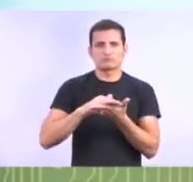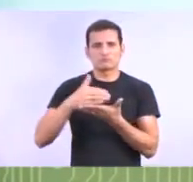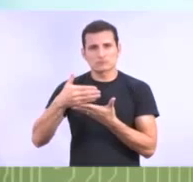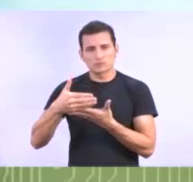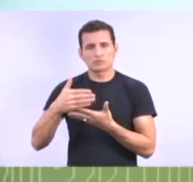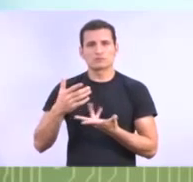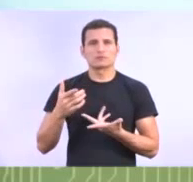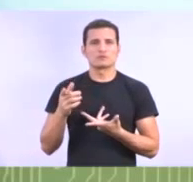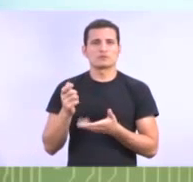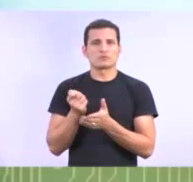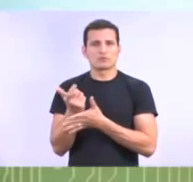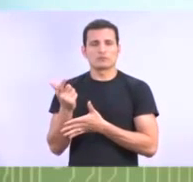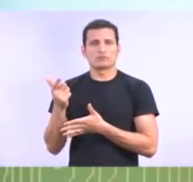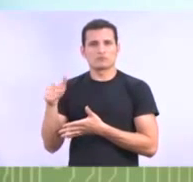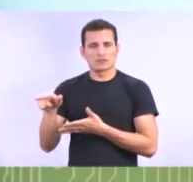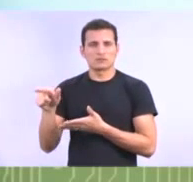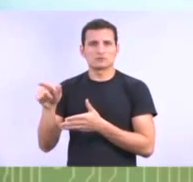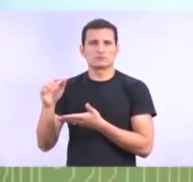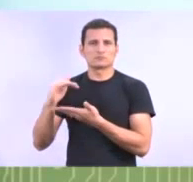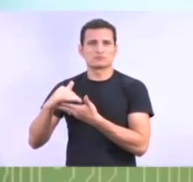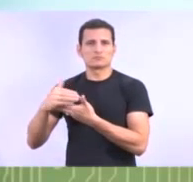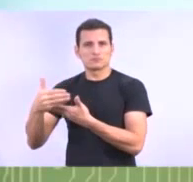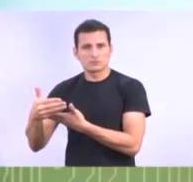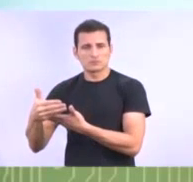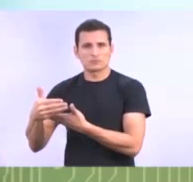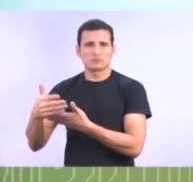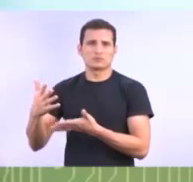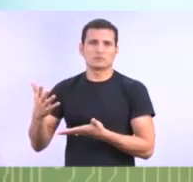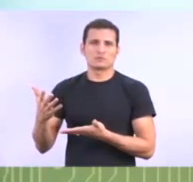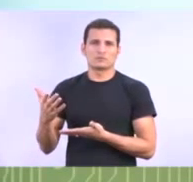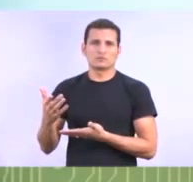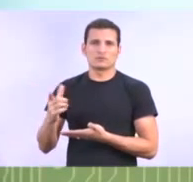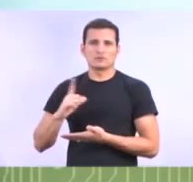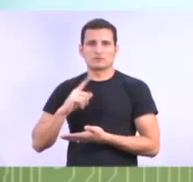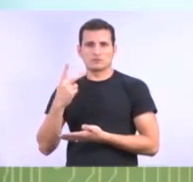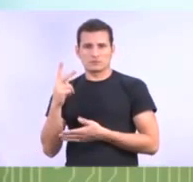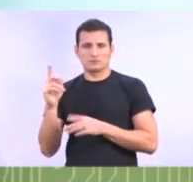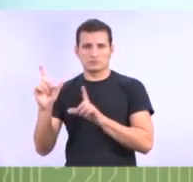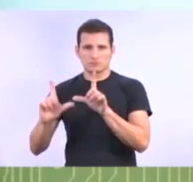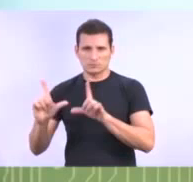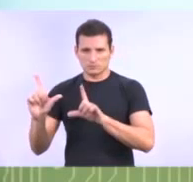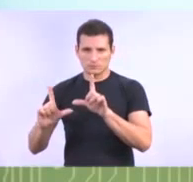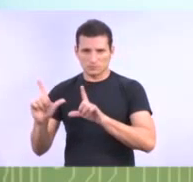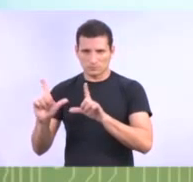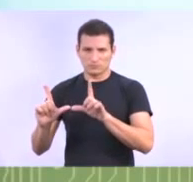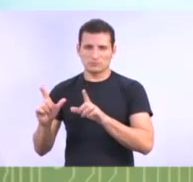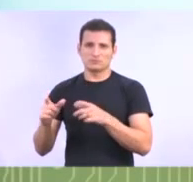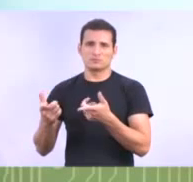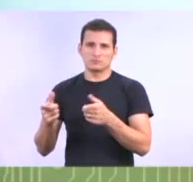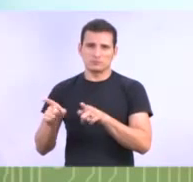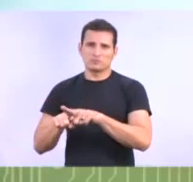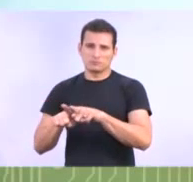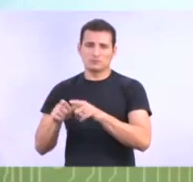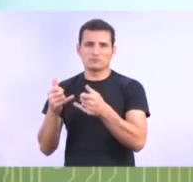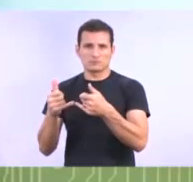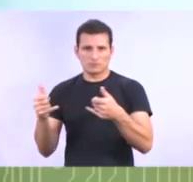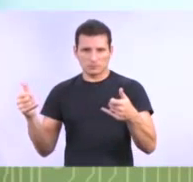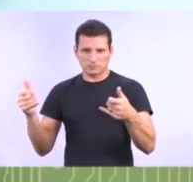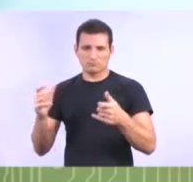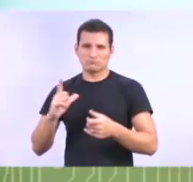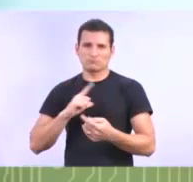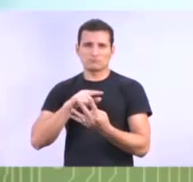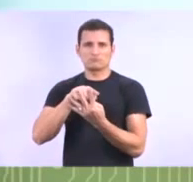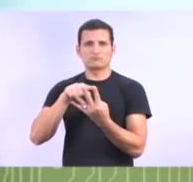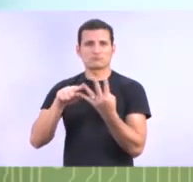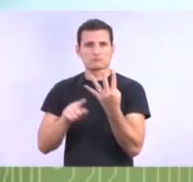comprou mais um laptop, aí tem a sua televisão. que também liga por cabo. Você já tem as